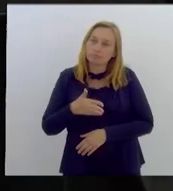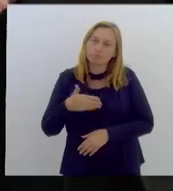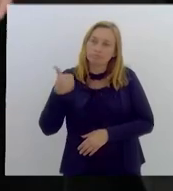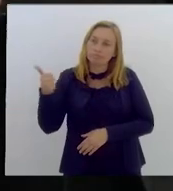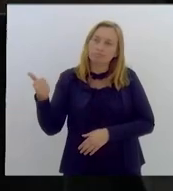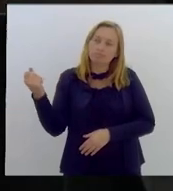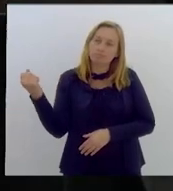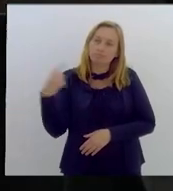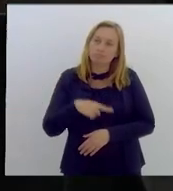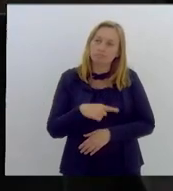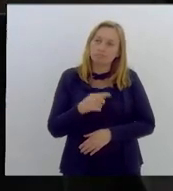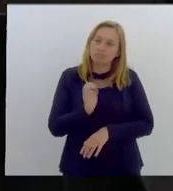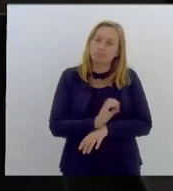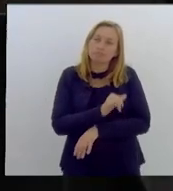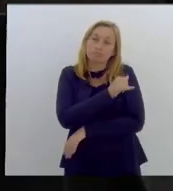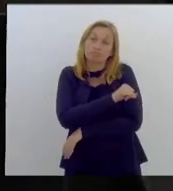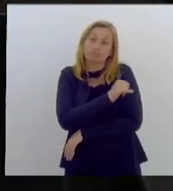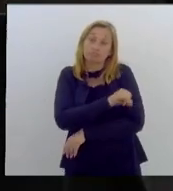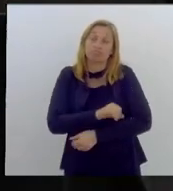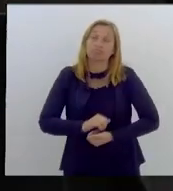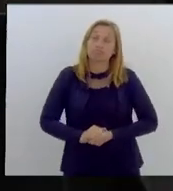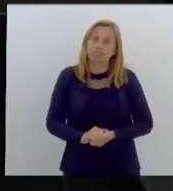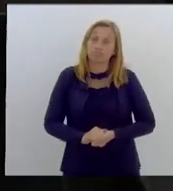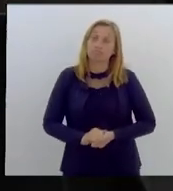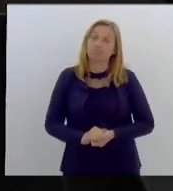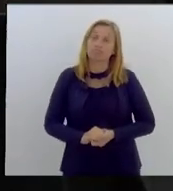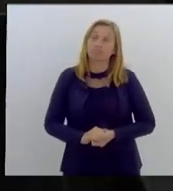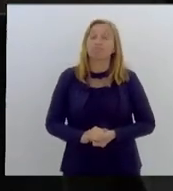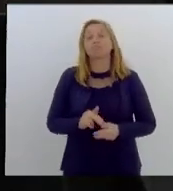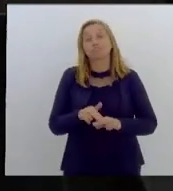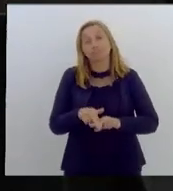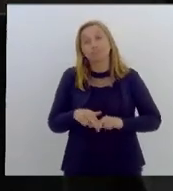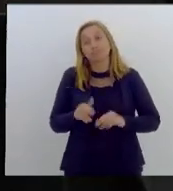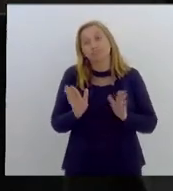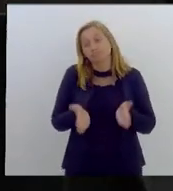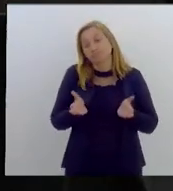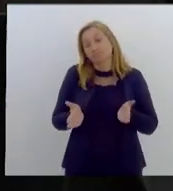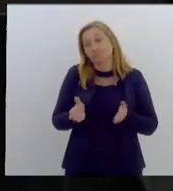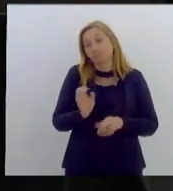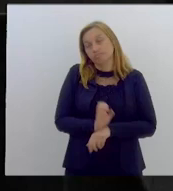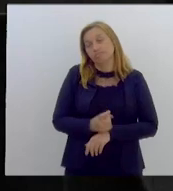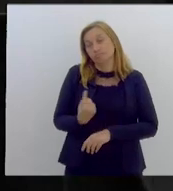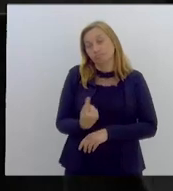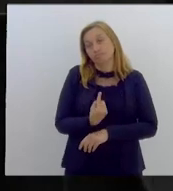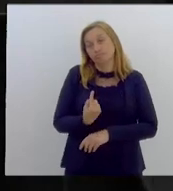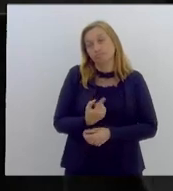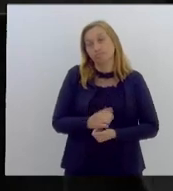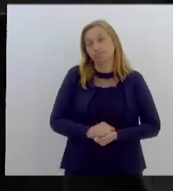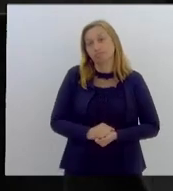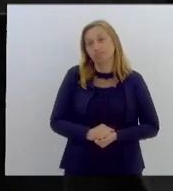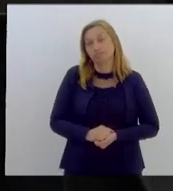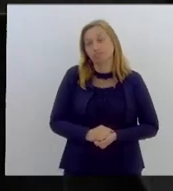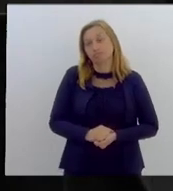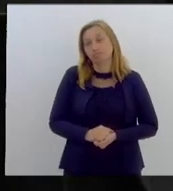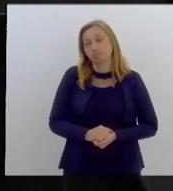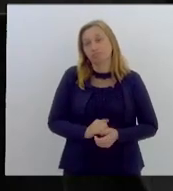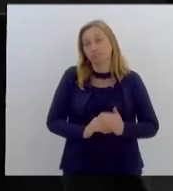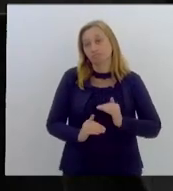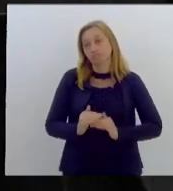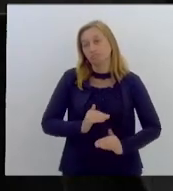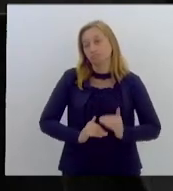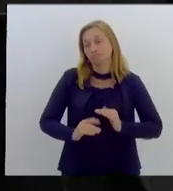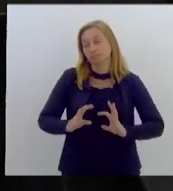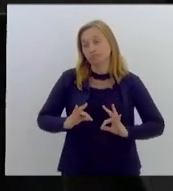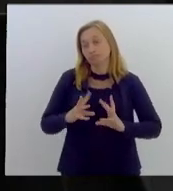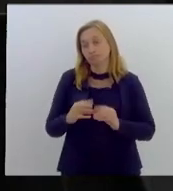do que o estado do Rio de Janeiro. É por isso que hoje no nosso estado a gente vai ficando atrás em todos os